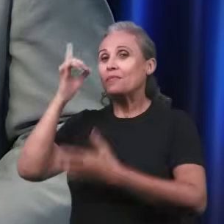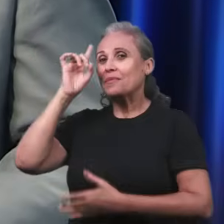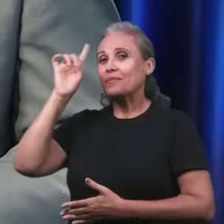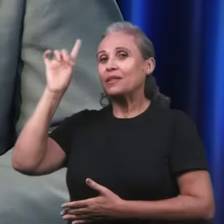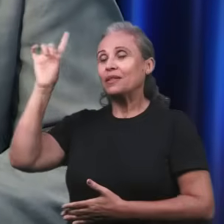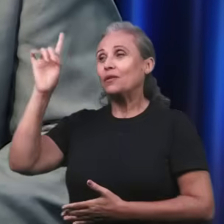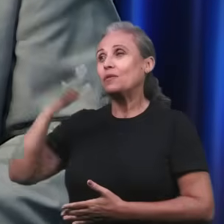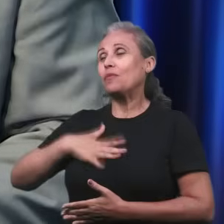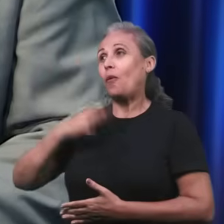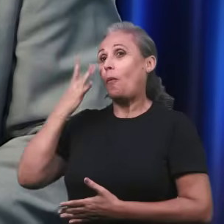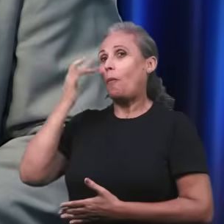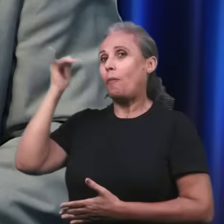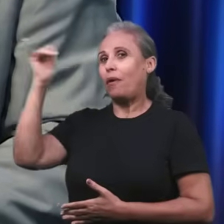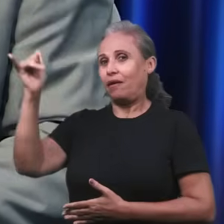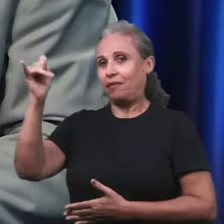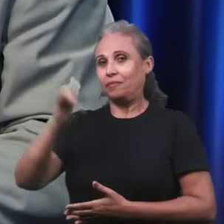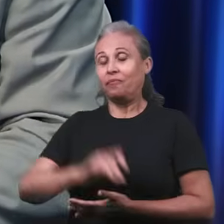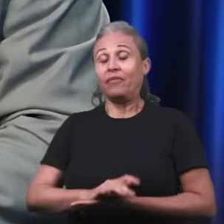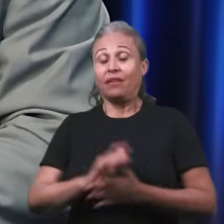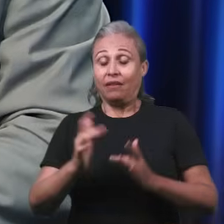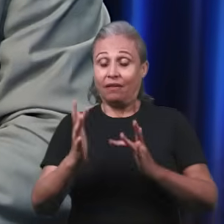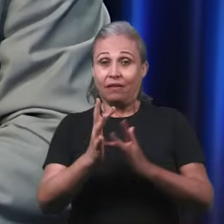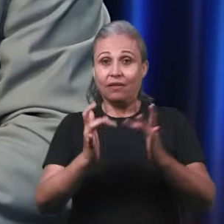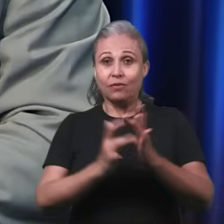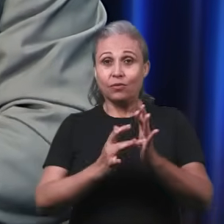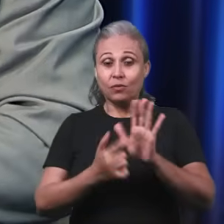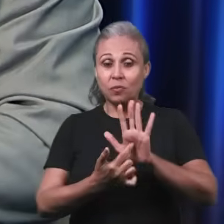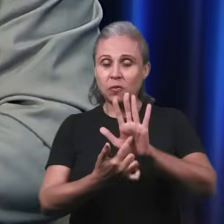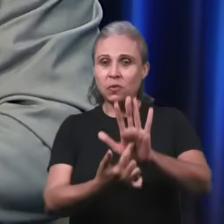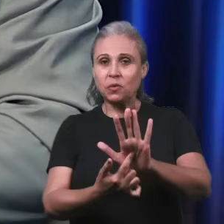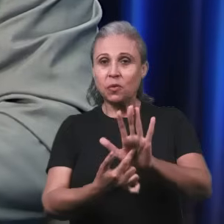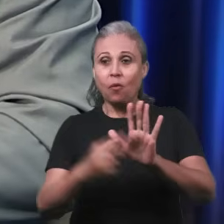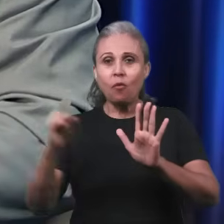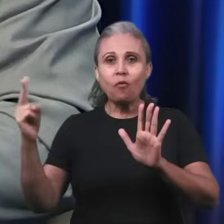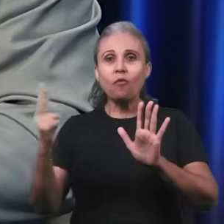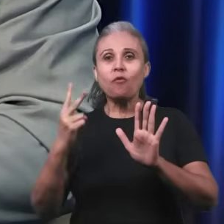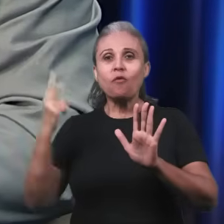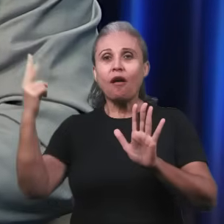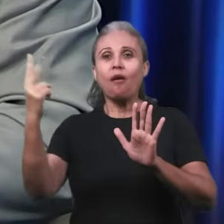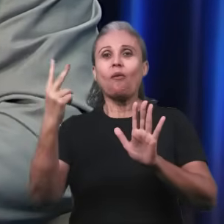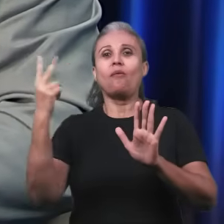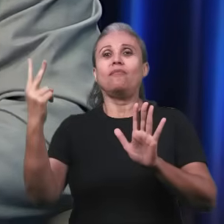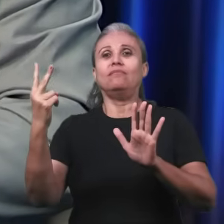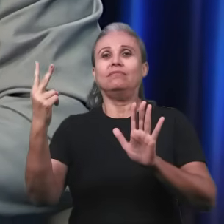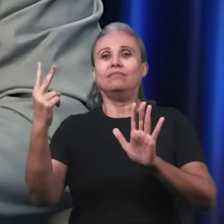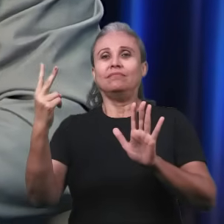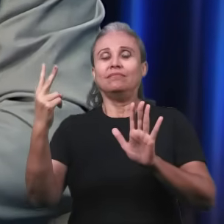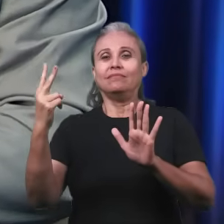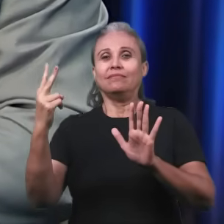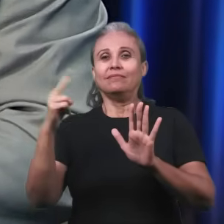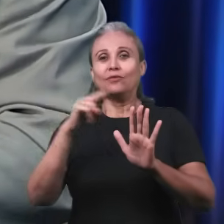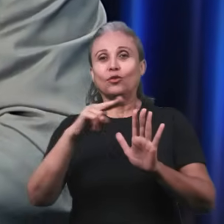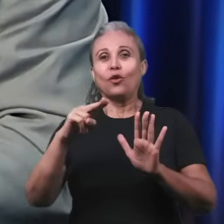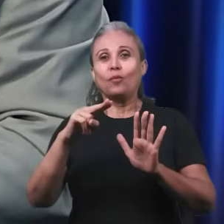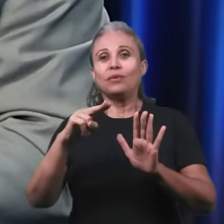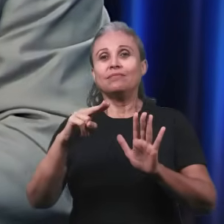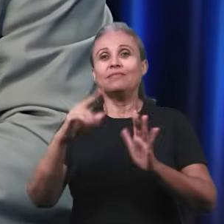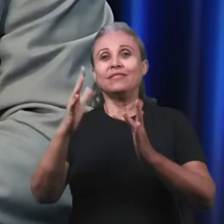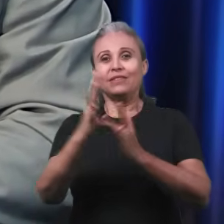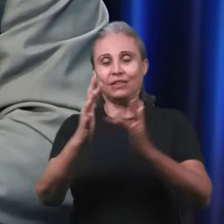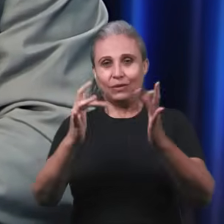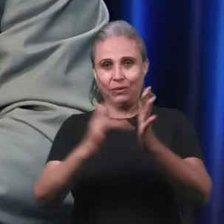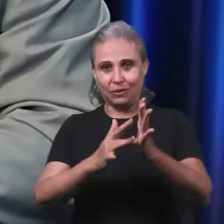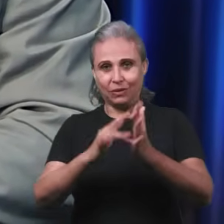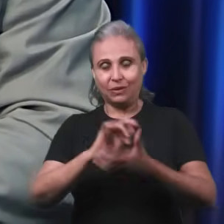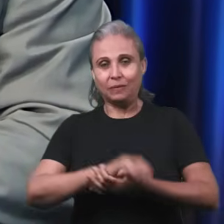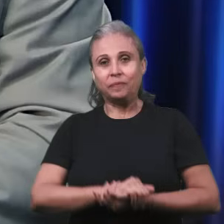anjos que estão no céu. Glória a Deus. Então, Jesus mostrou o valor dele, do nome dele, para a salvação. Jesus mostrou o valor do